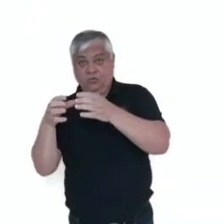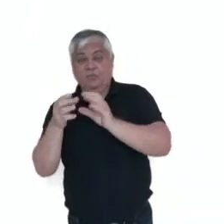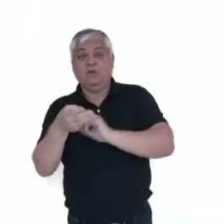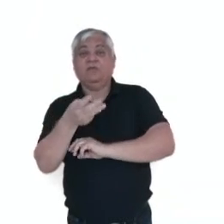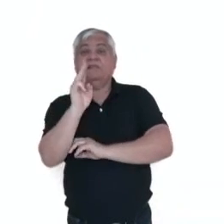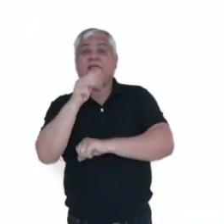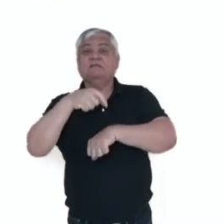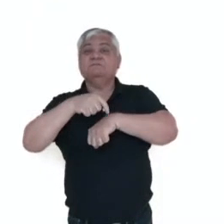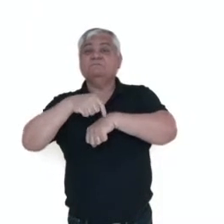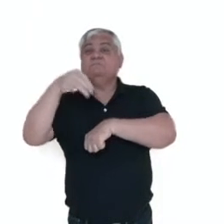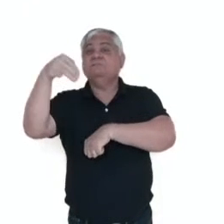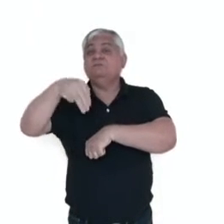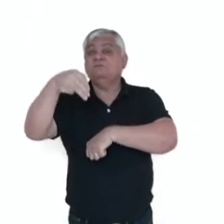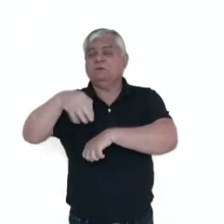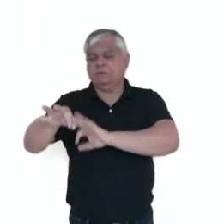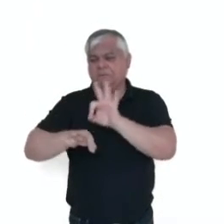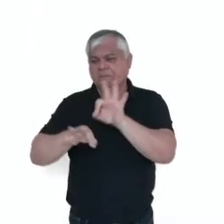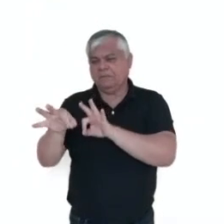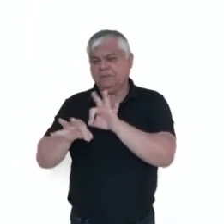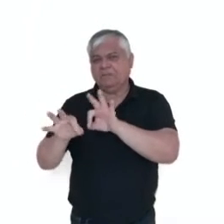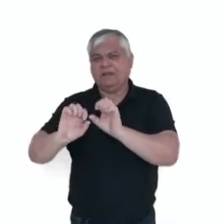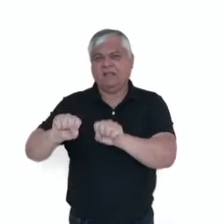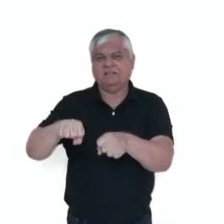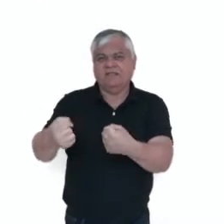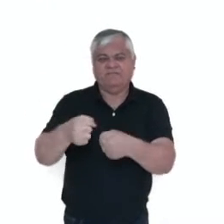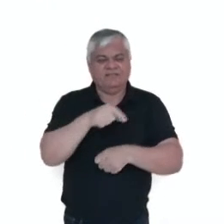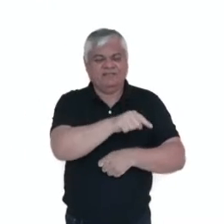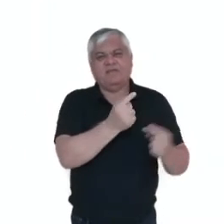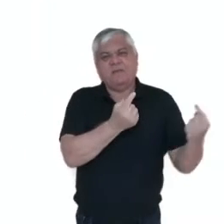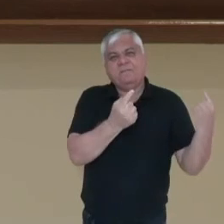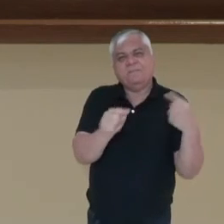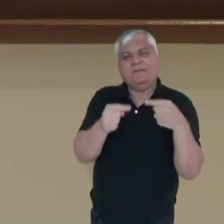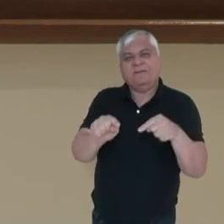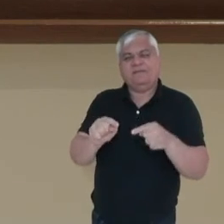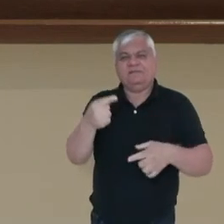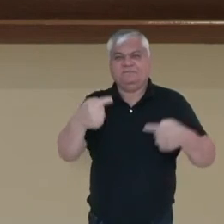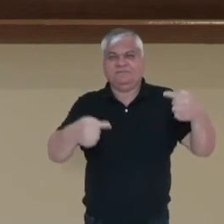minutos para preparar e 1 minuto para apresentar os argumentos.